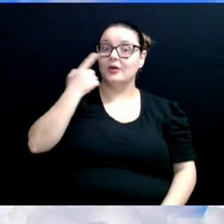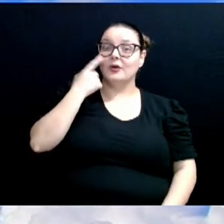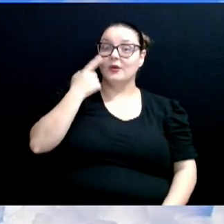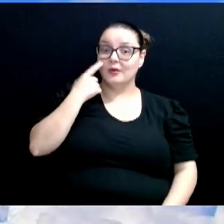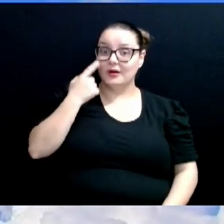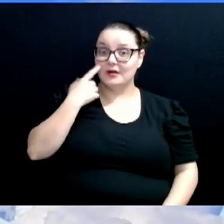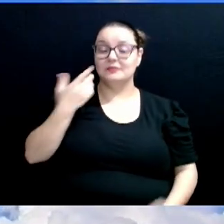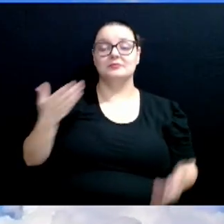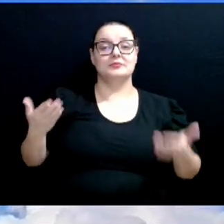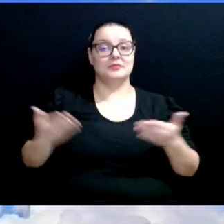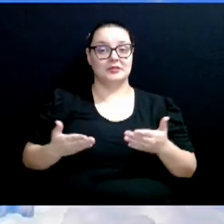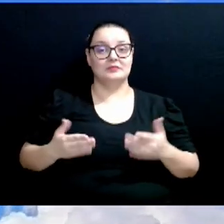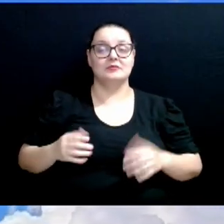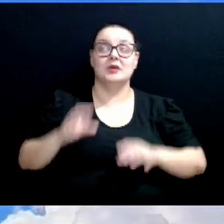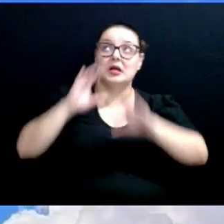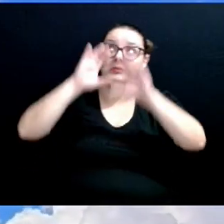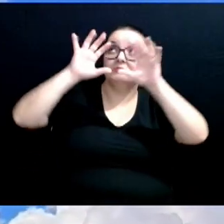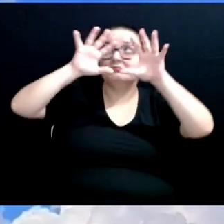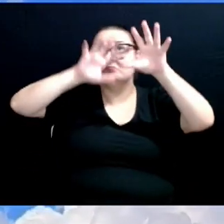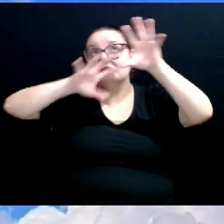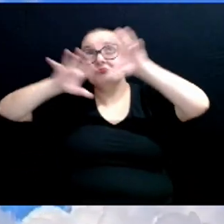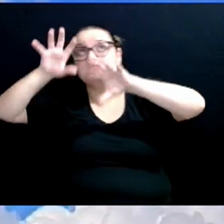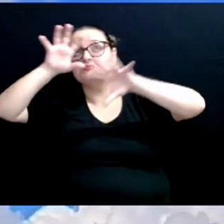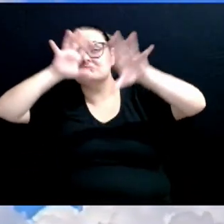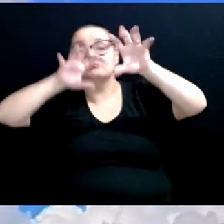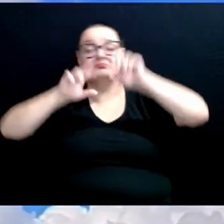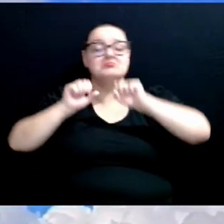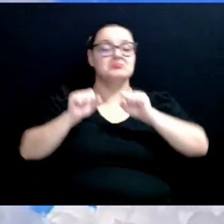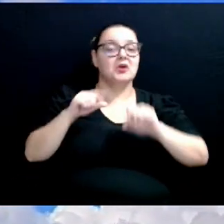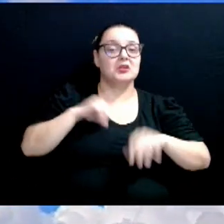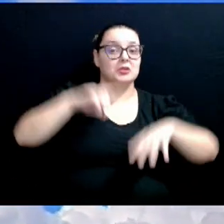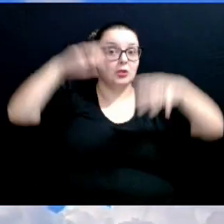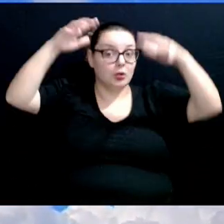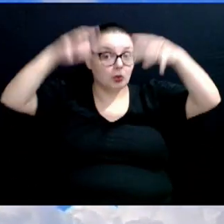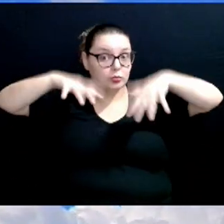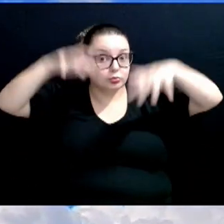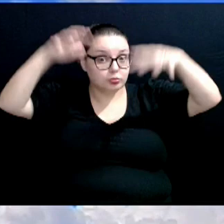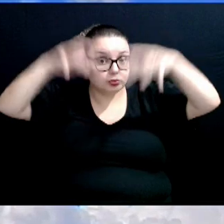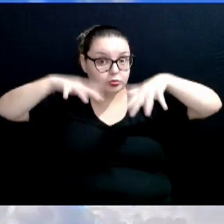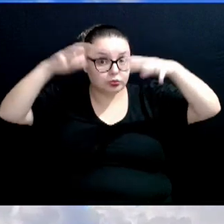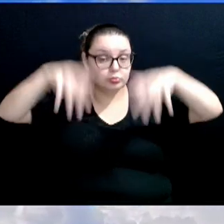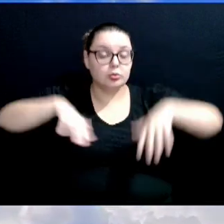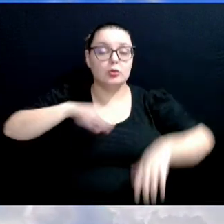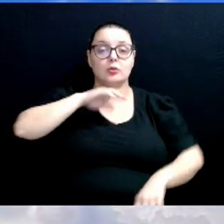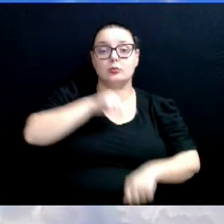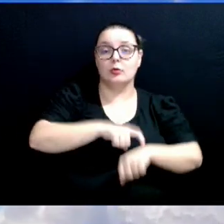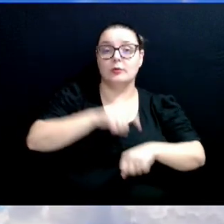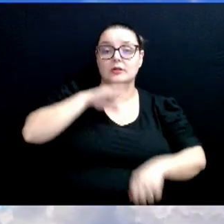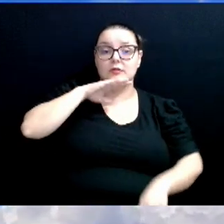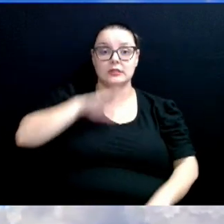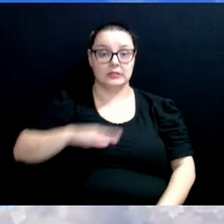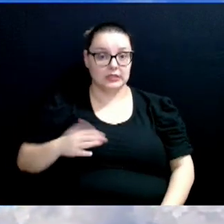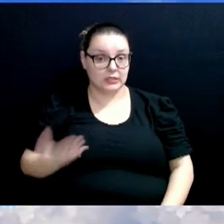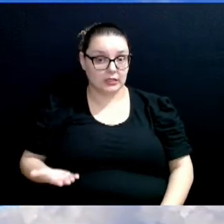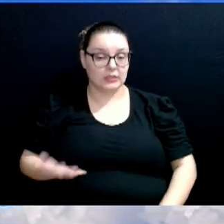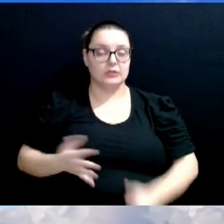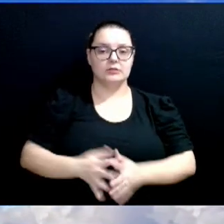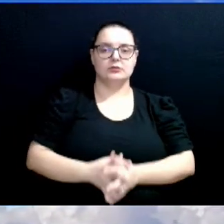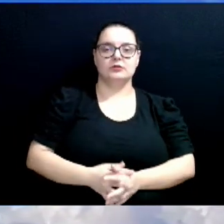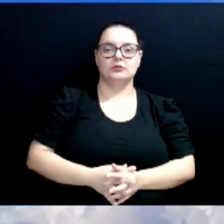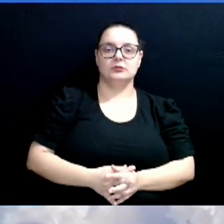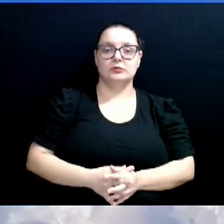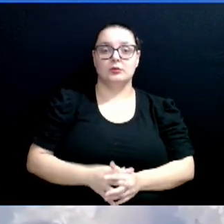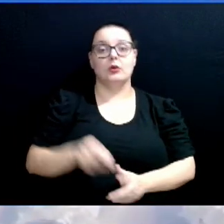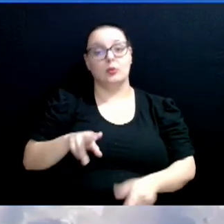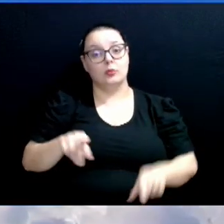céu parcialmente nublado. A gente pode ter aí pancadas de chuva a partir da tarde, ou também pode ser